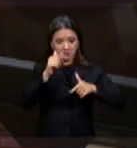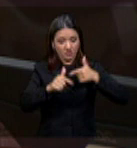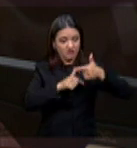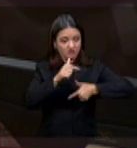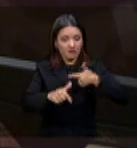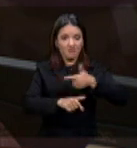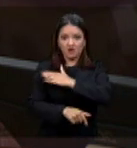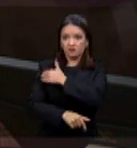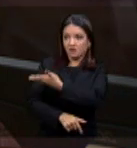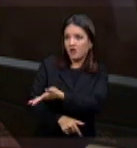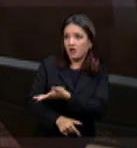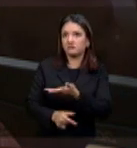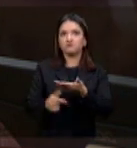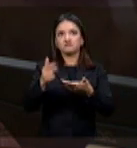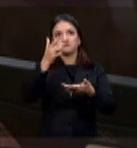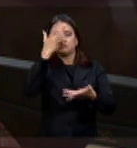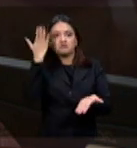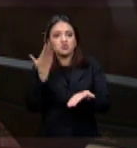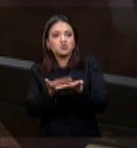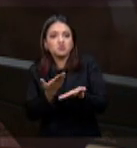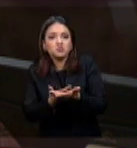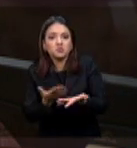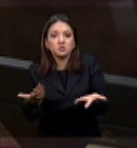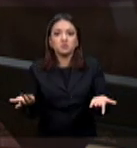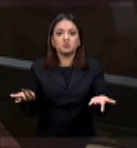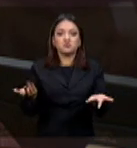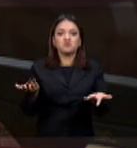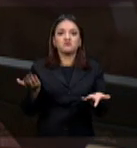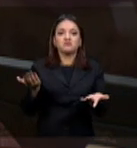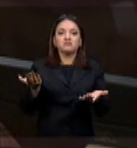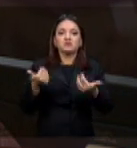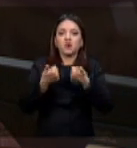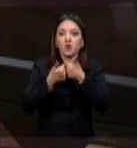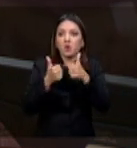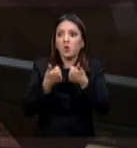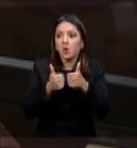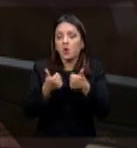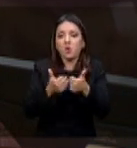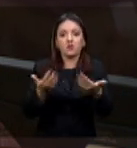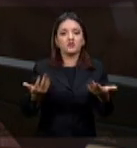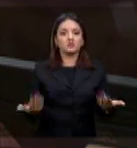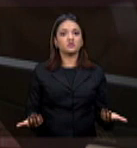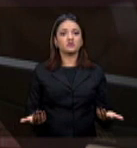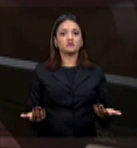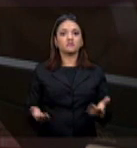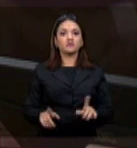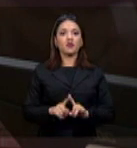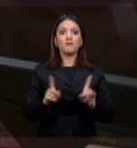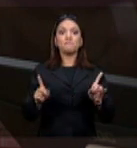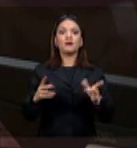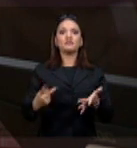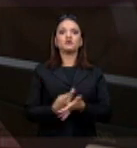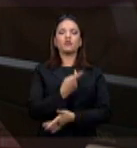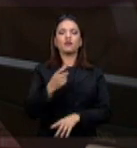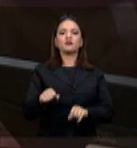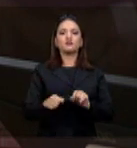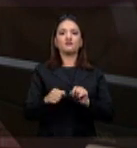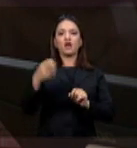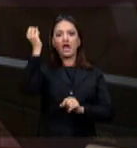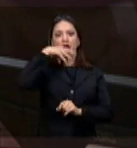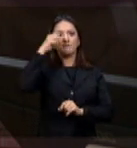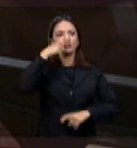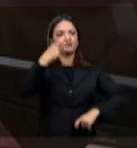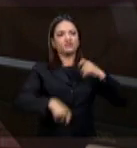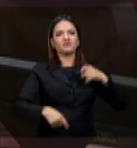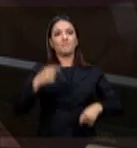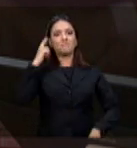gente, que estudam com a gente, que estão do nosso lado, que andam no transporte público com a gente e que simplesmente cometem abusos porque acham